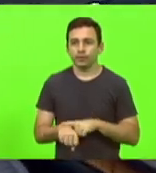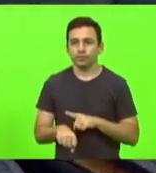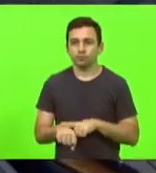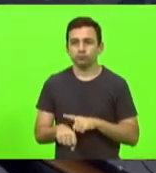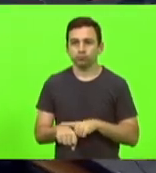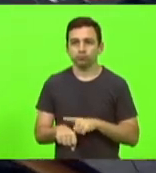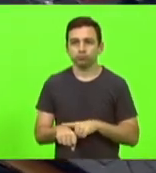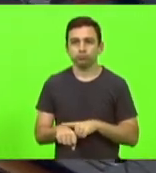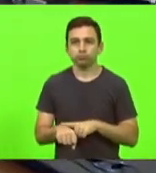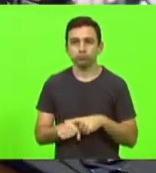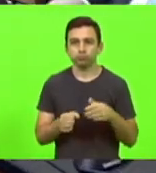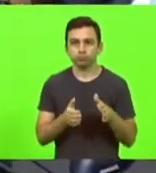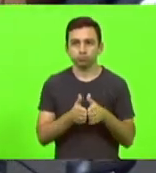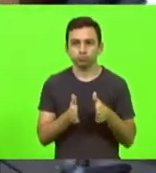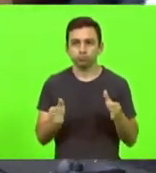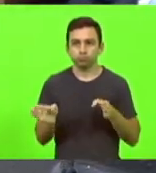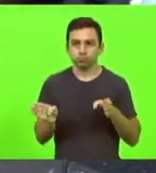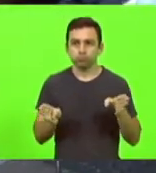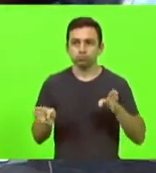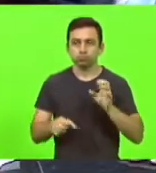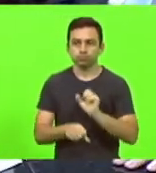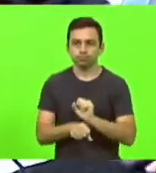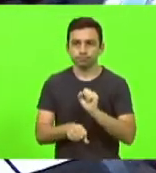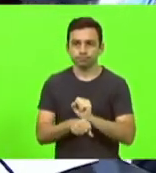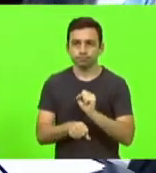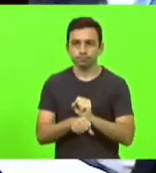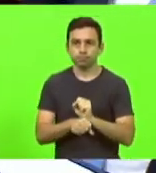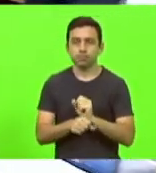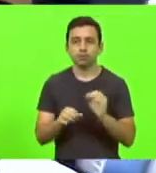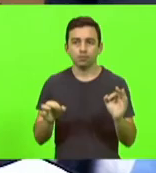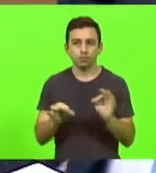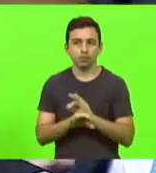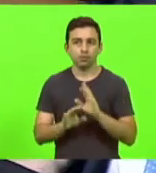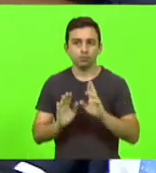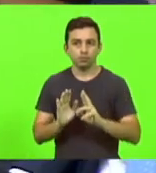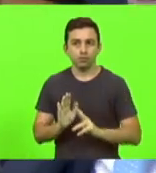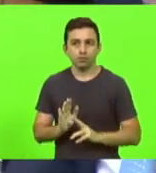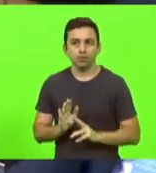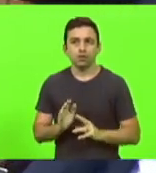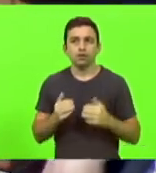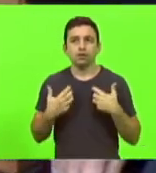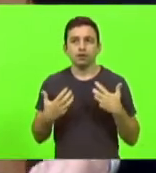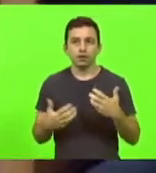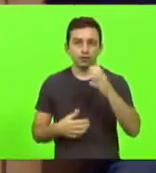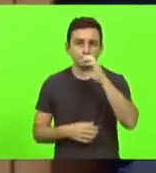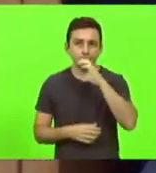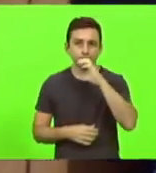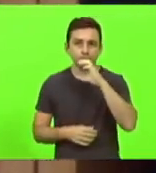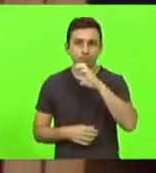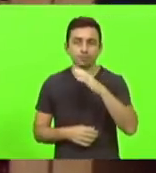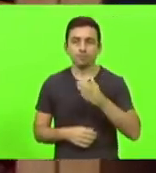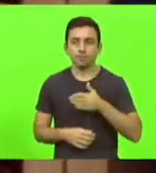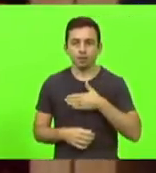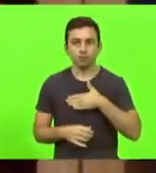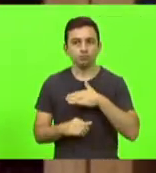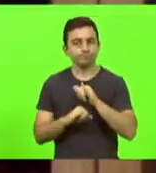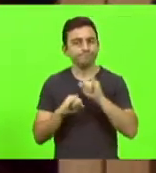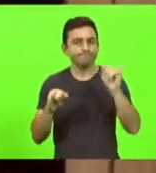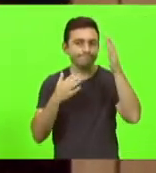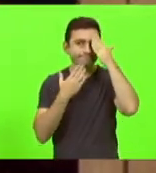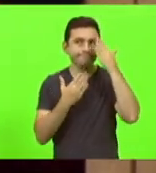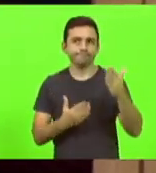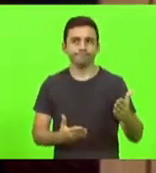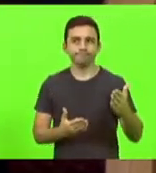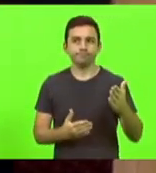que, obviamente, aguardar para cumprimento do regimento, eu quero brevemente deixar o meu manifesto de agradecimento